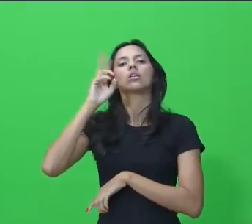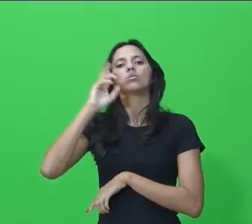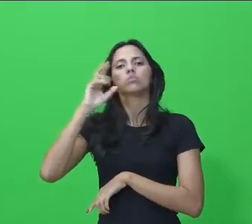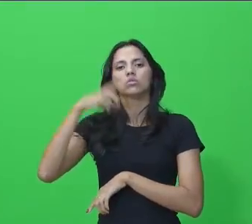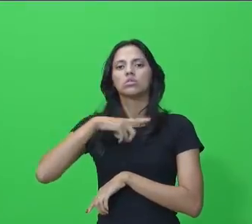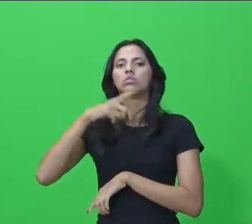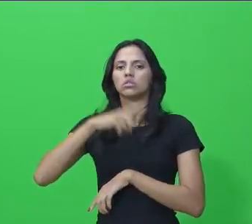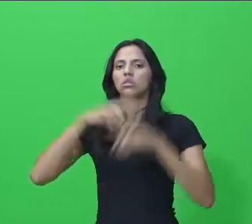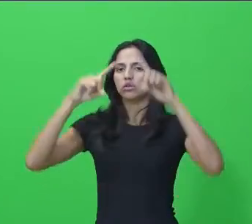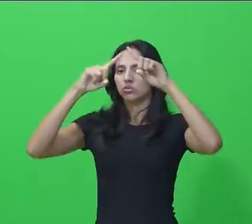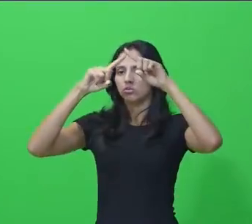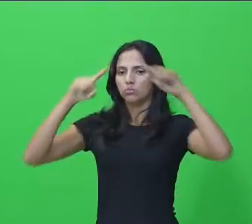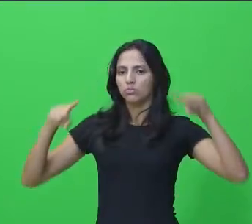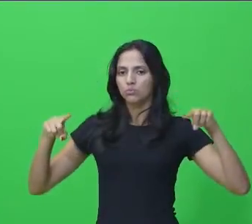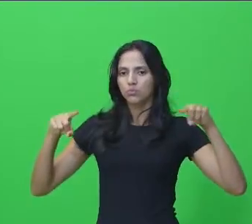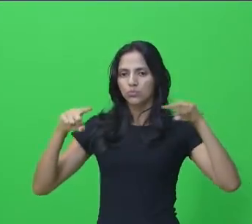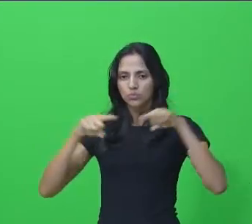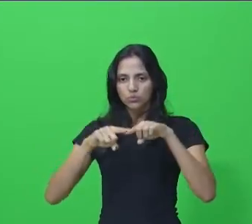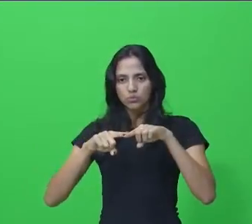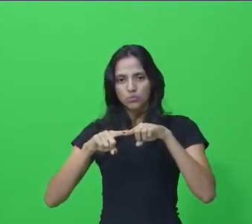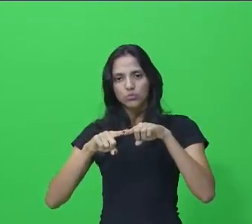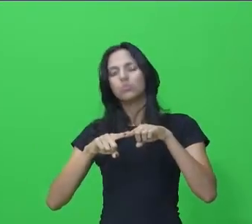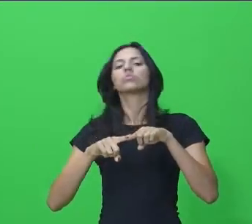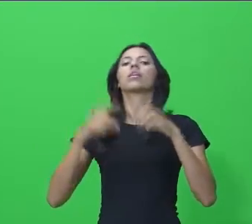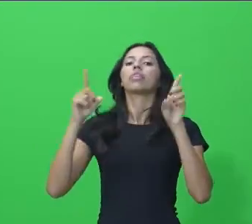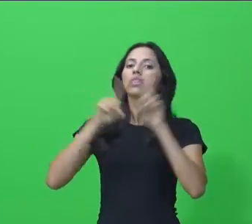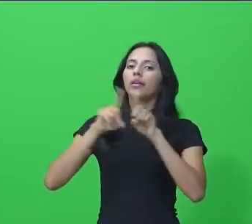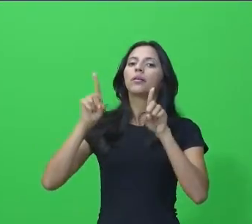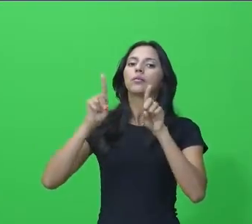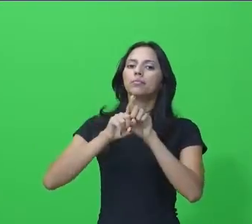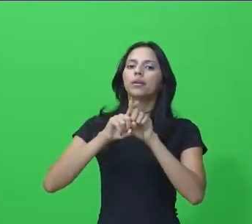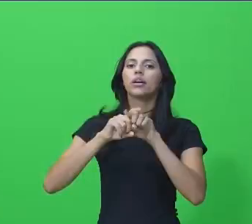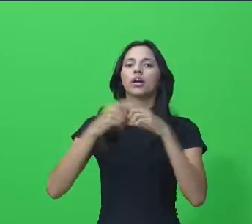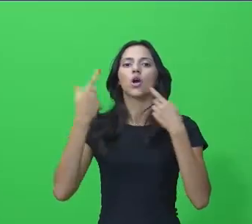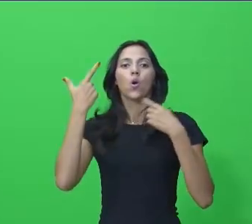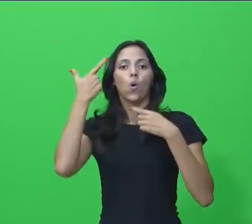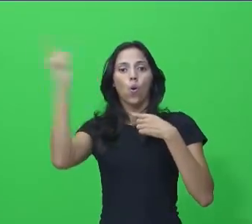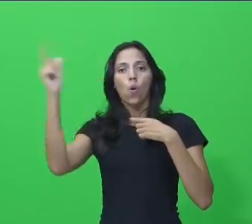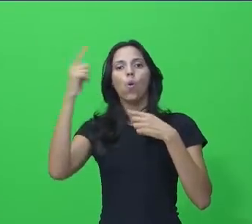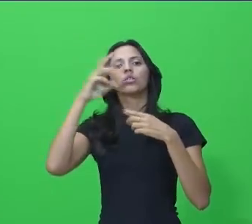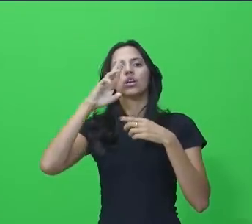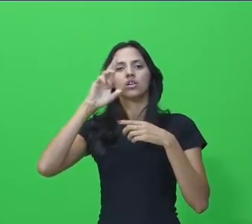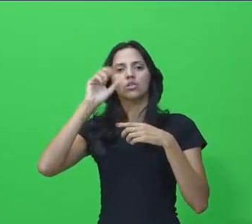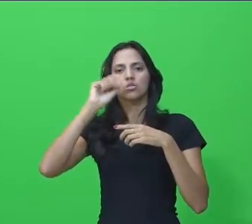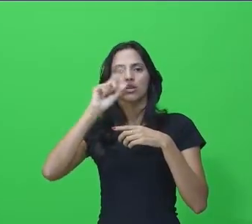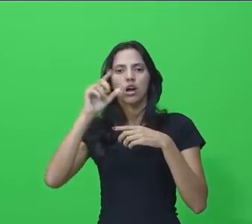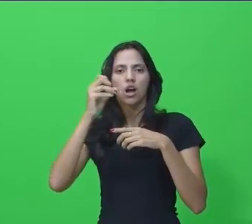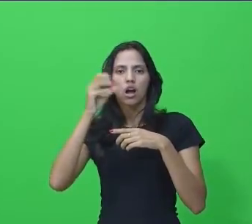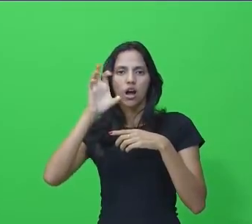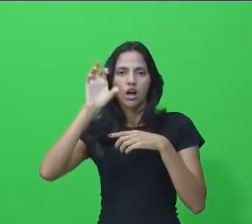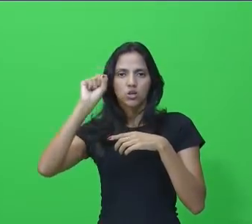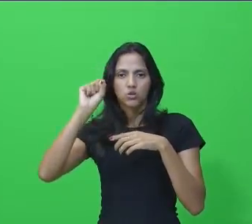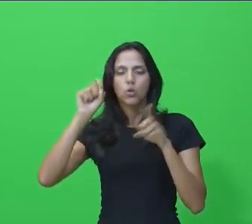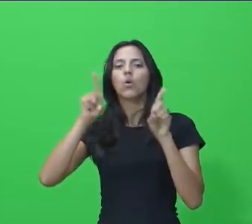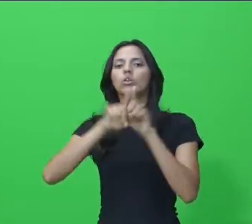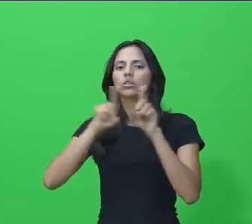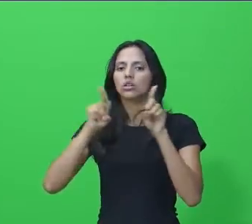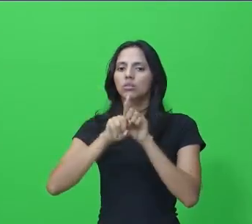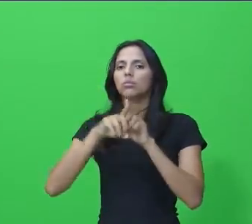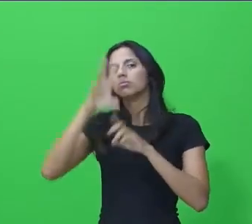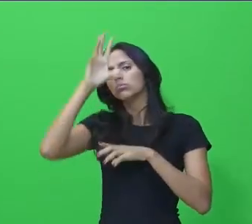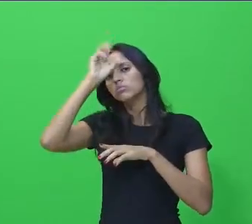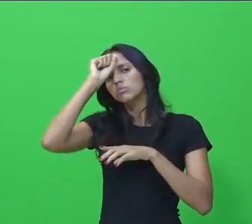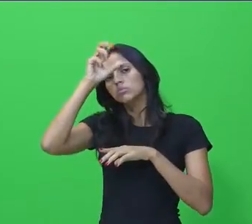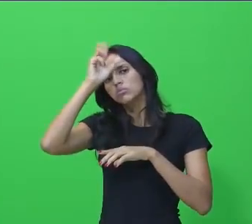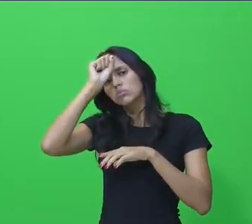no triângulo retângulo. Além das razões trigonométricas e mais o teorema de Pitágoras, todas essas outras